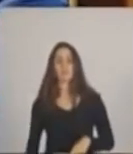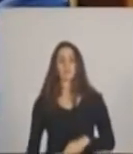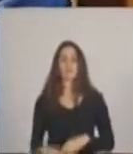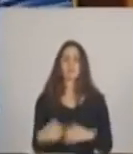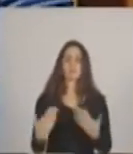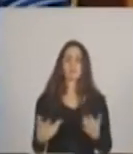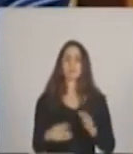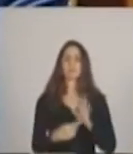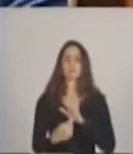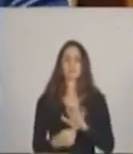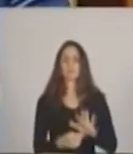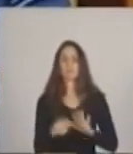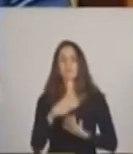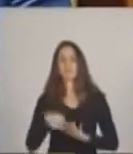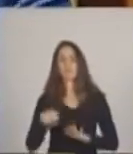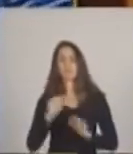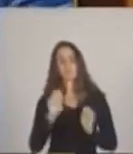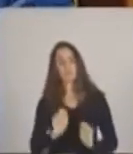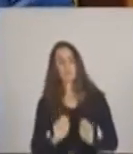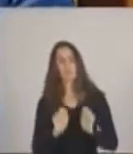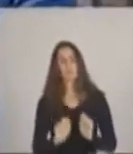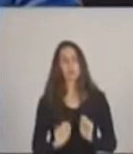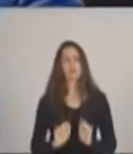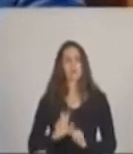indica que o veto seja um veto parcial.